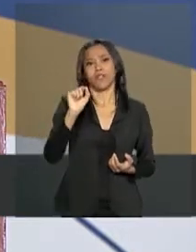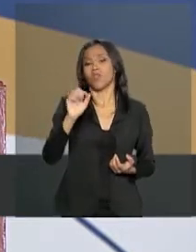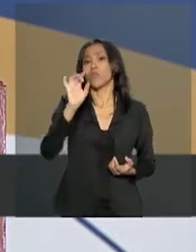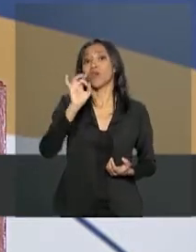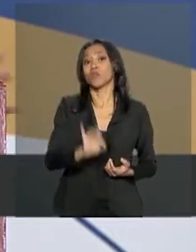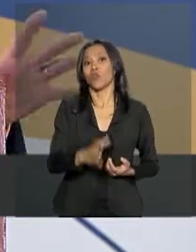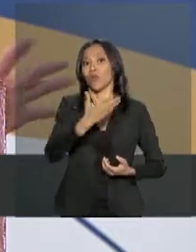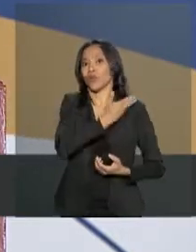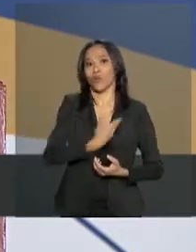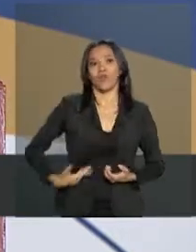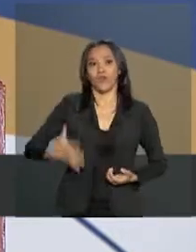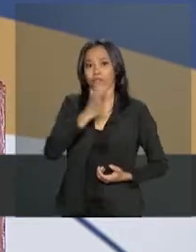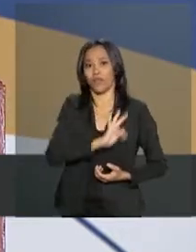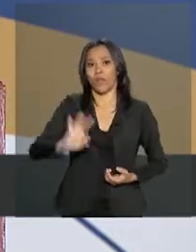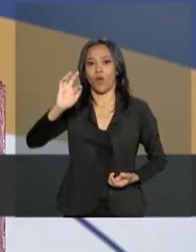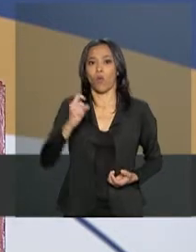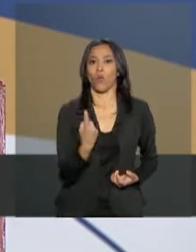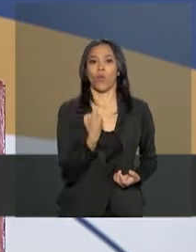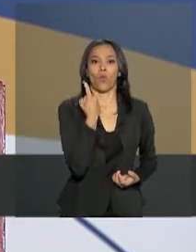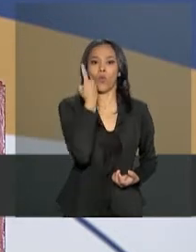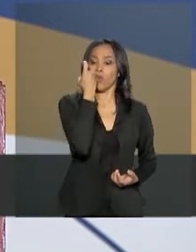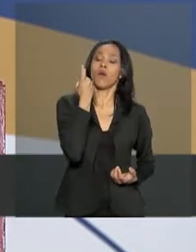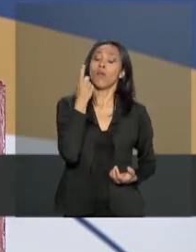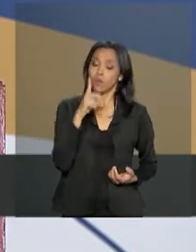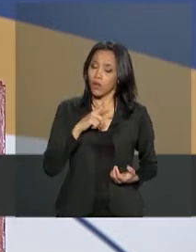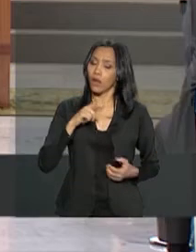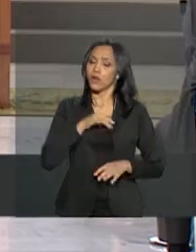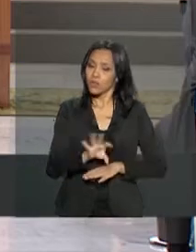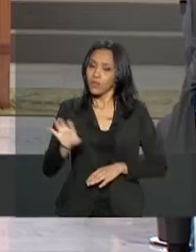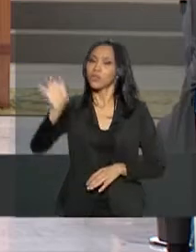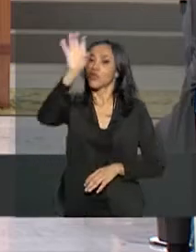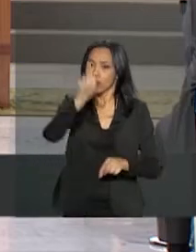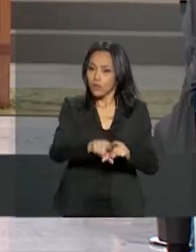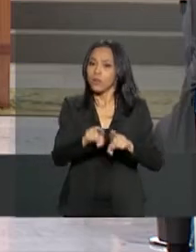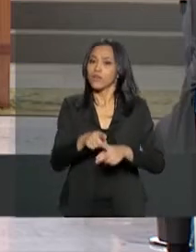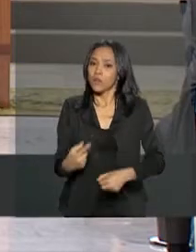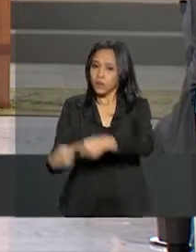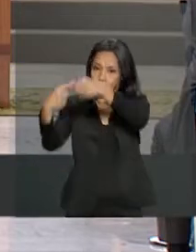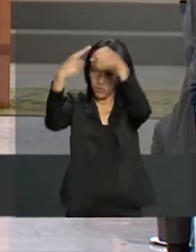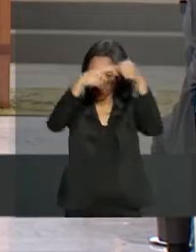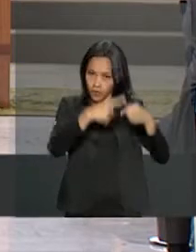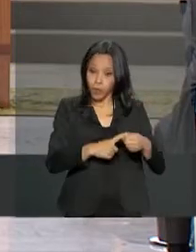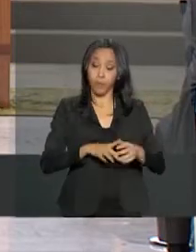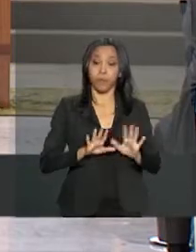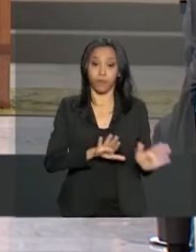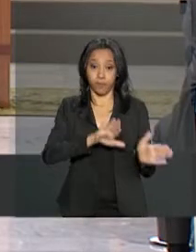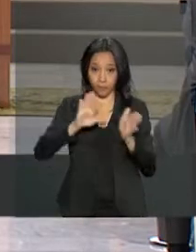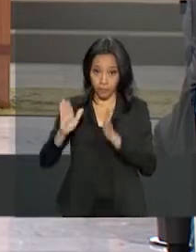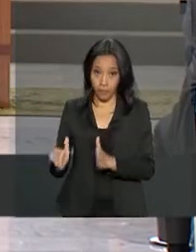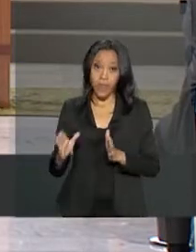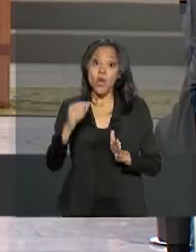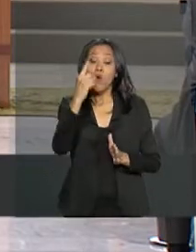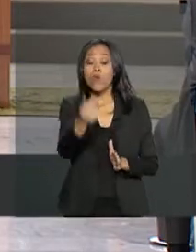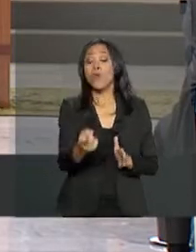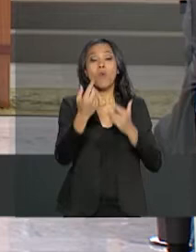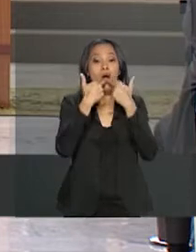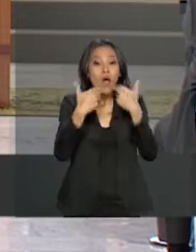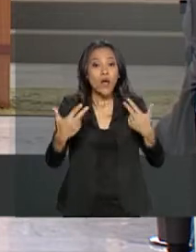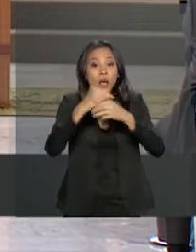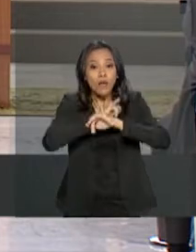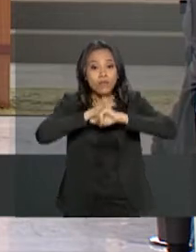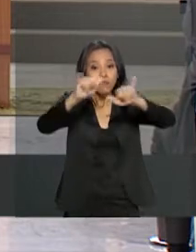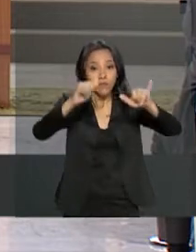a união que existe existe os estados e os municípios mas a boa notícia qualquer lugar também aproveitando esta iniciativa